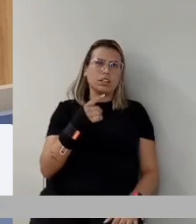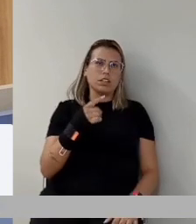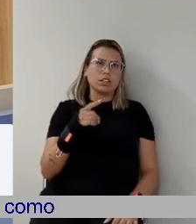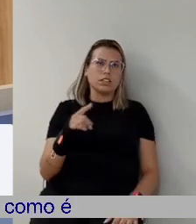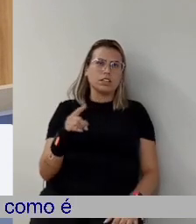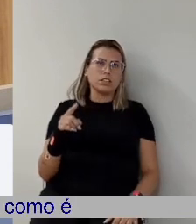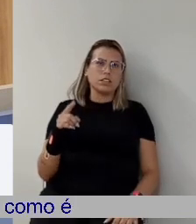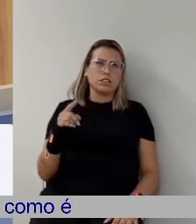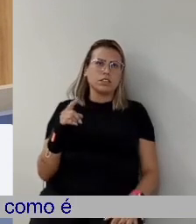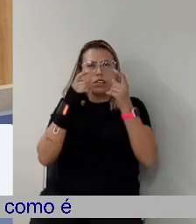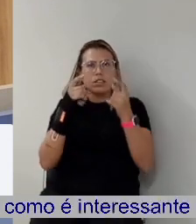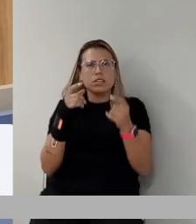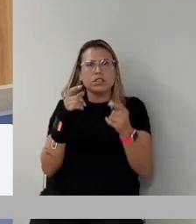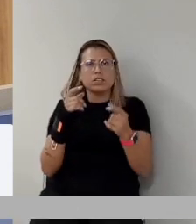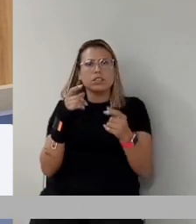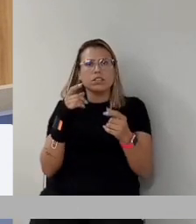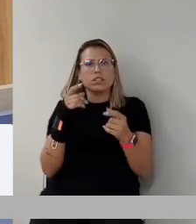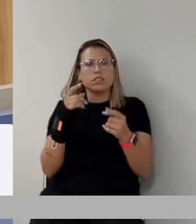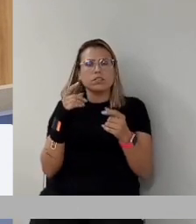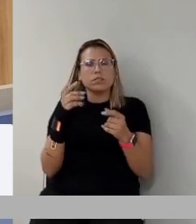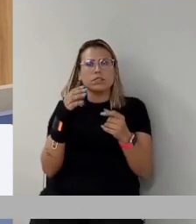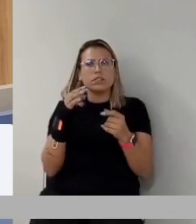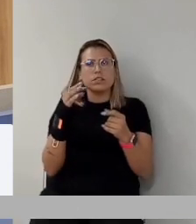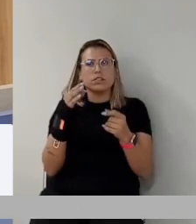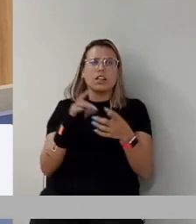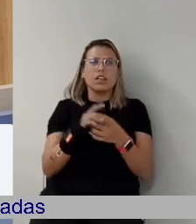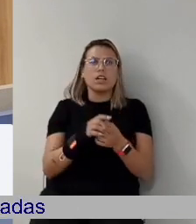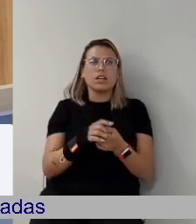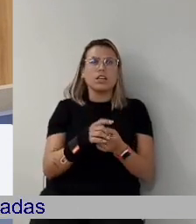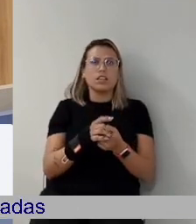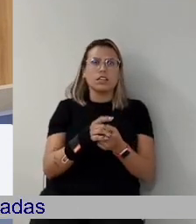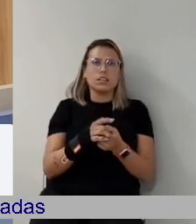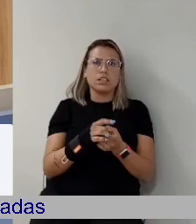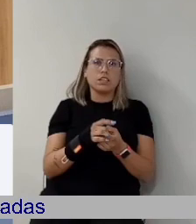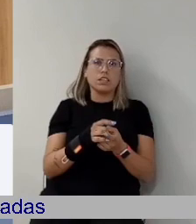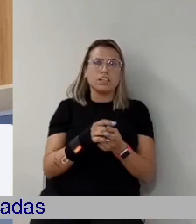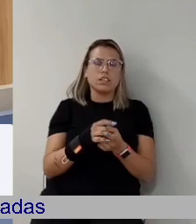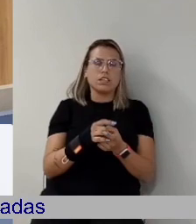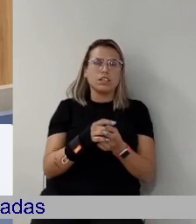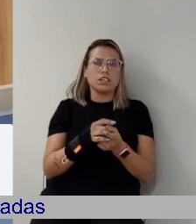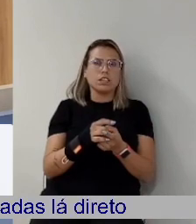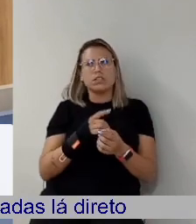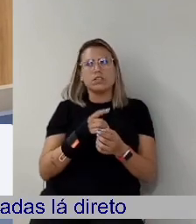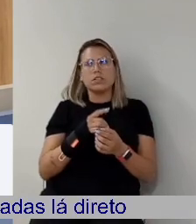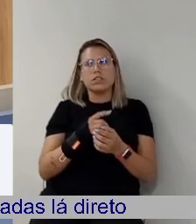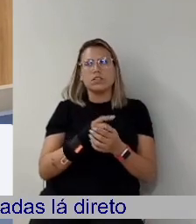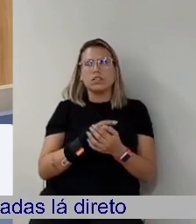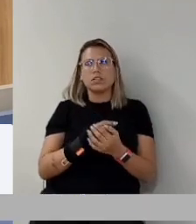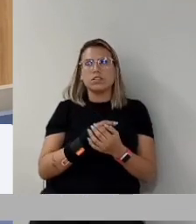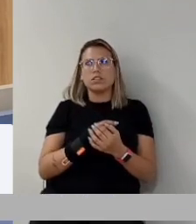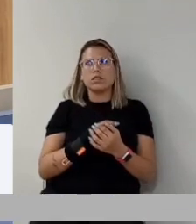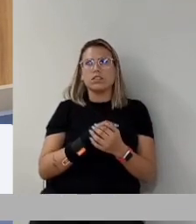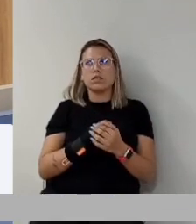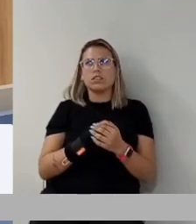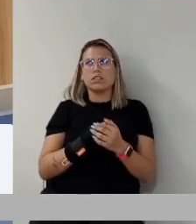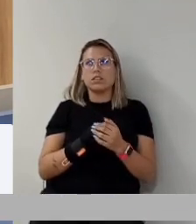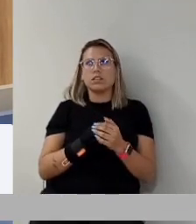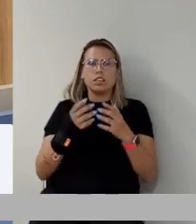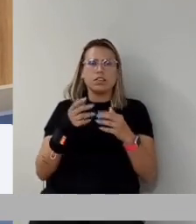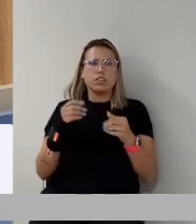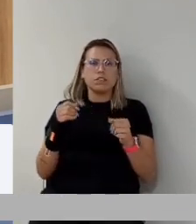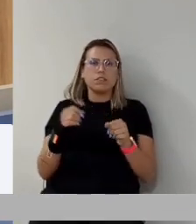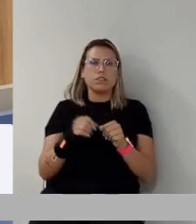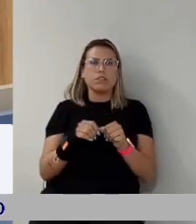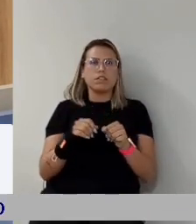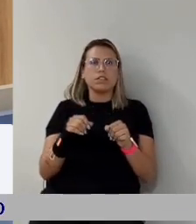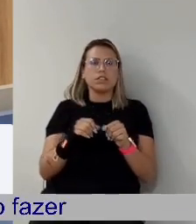interessante certas pessoas inclusive pessoas ligadas n lá diretoria vamos dizer da oposição querendo fazer ensino